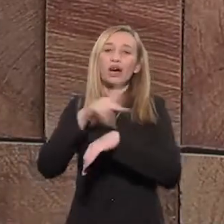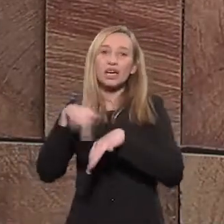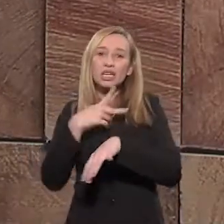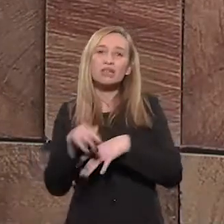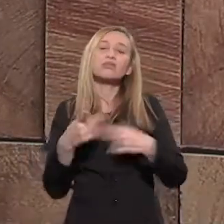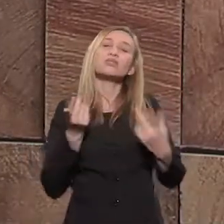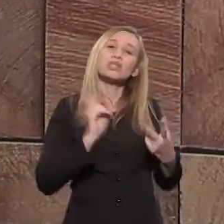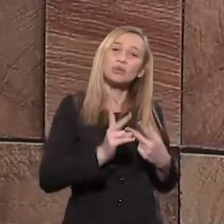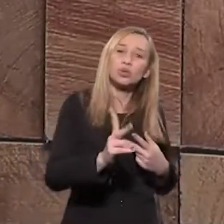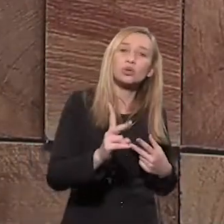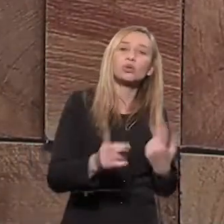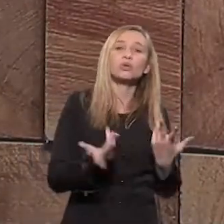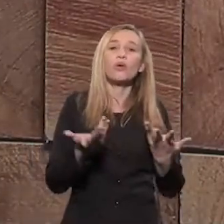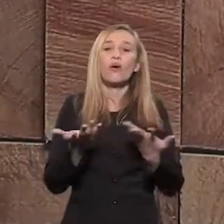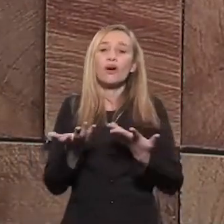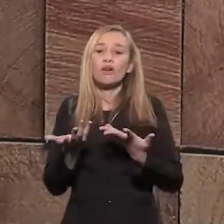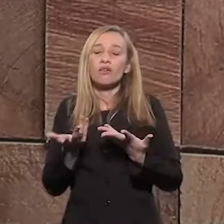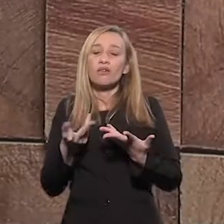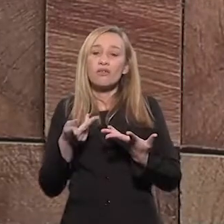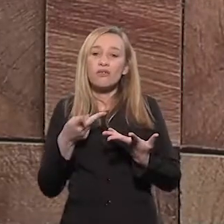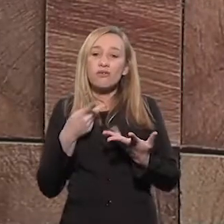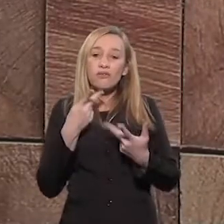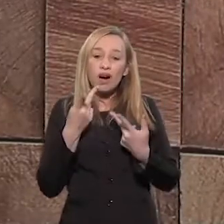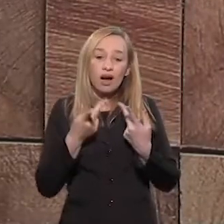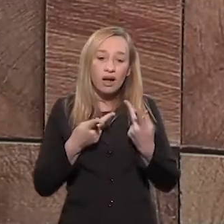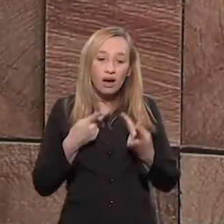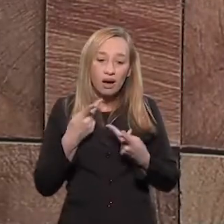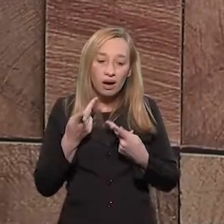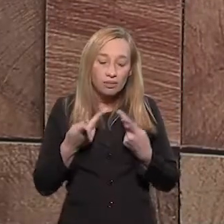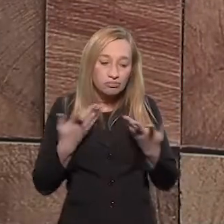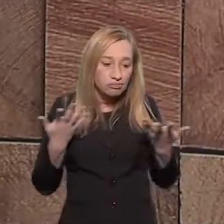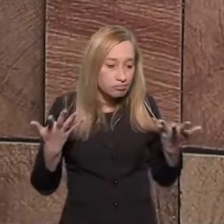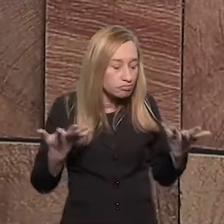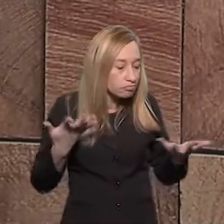país. O tempo todo sugere